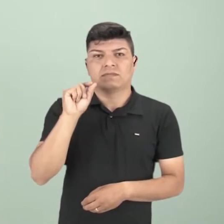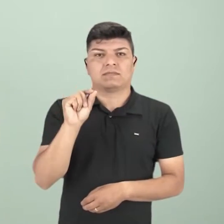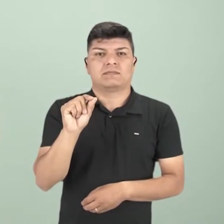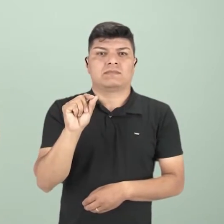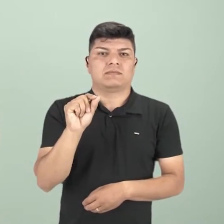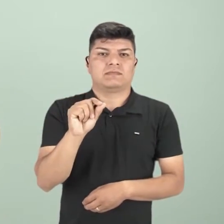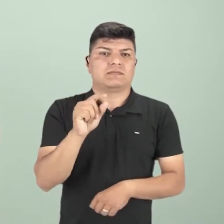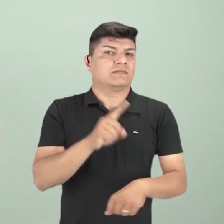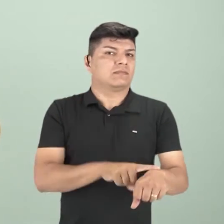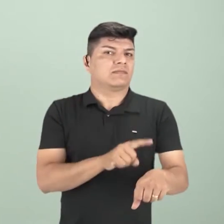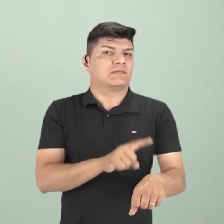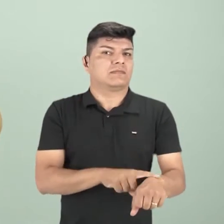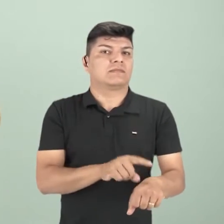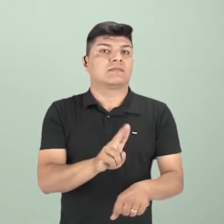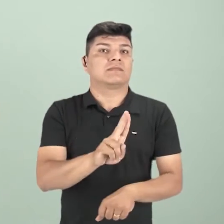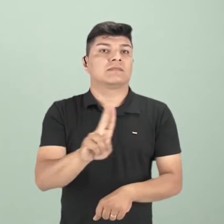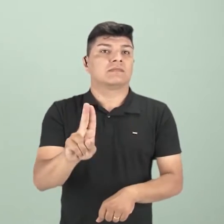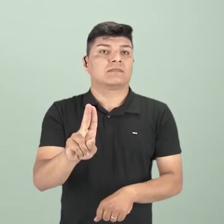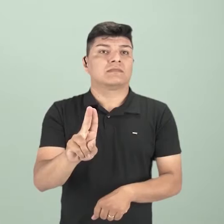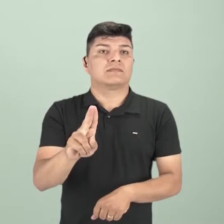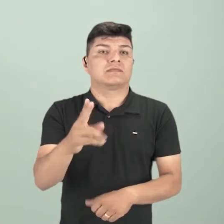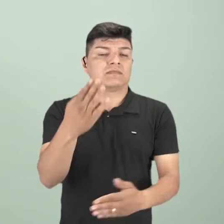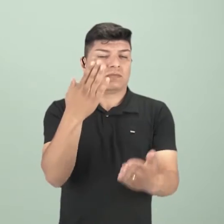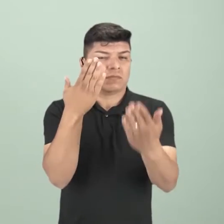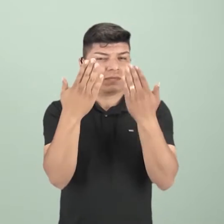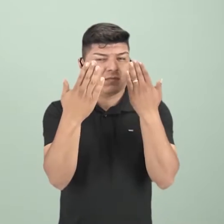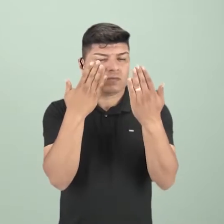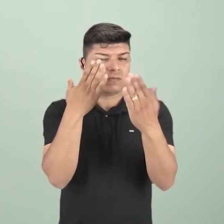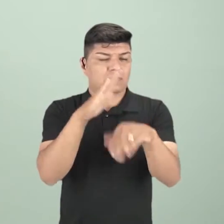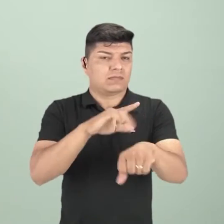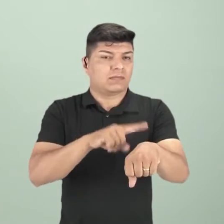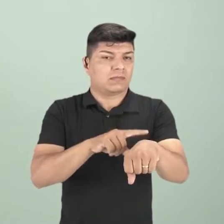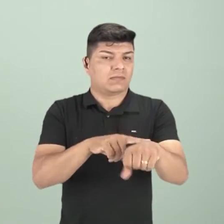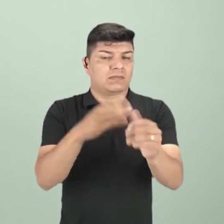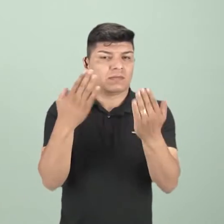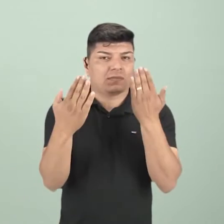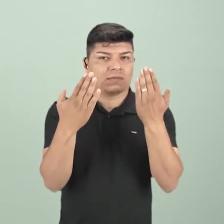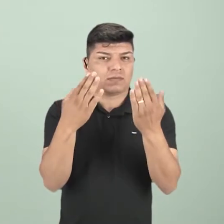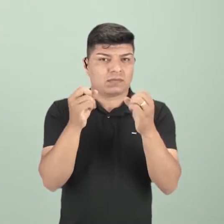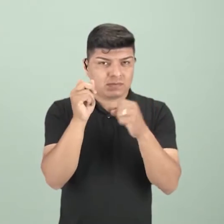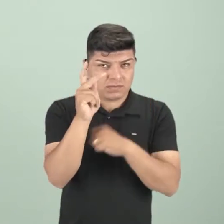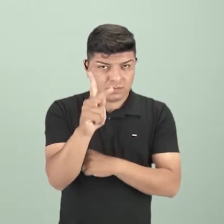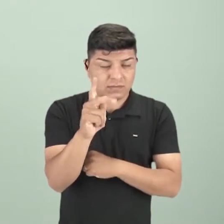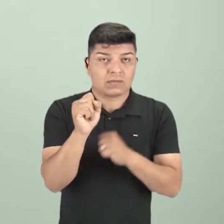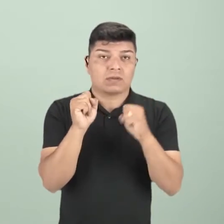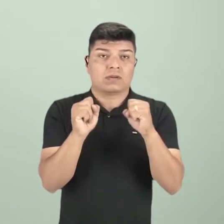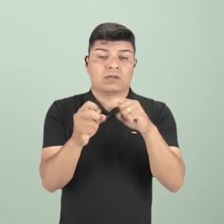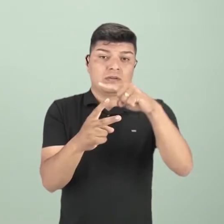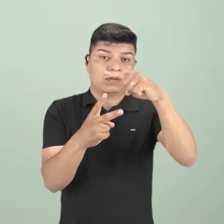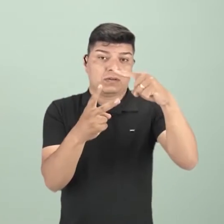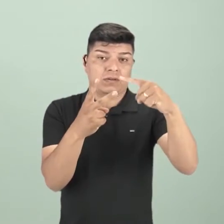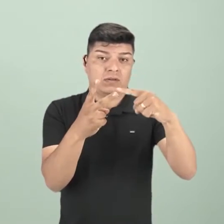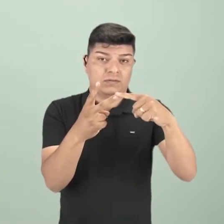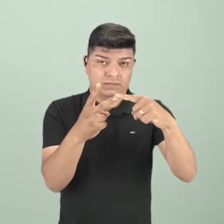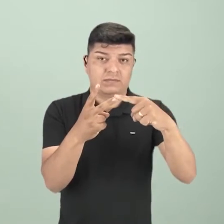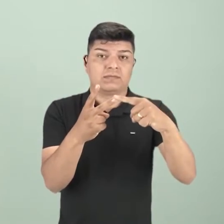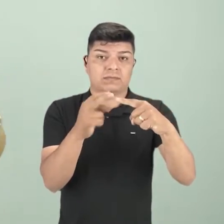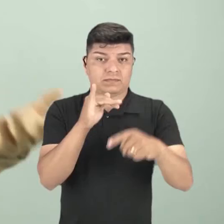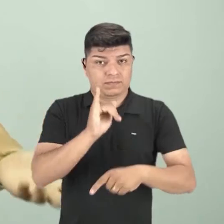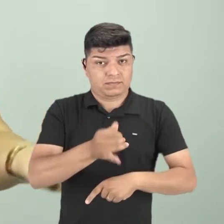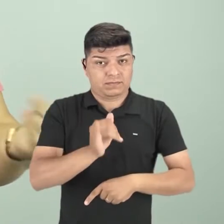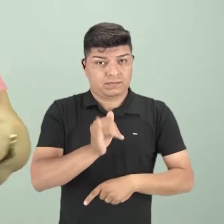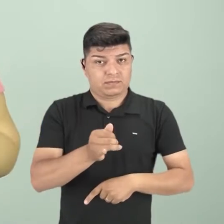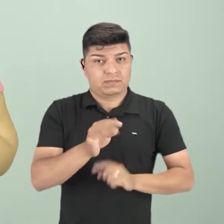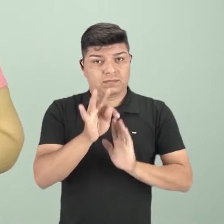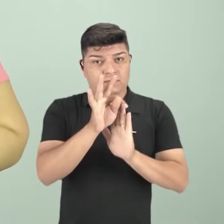marcação temporal se chama tempo psicológico, ok? Então, pode haver os dois tipos numa narrativa,